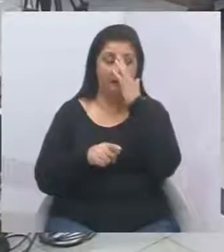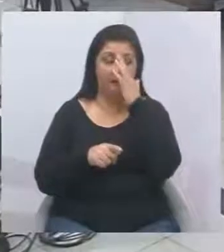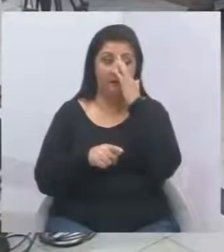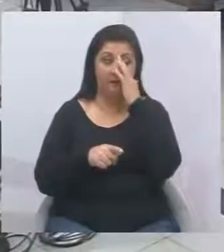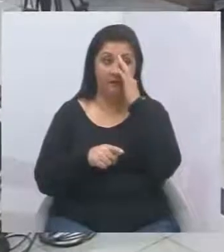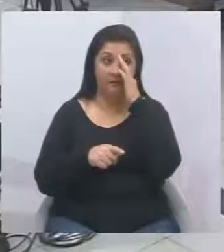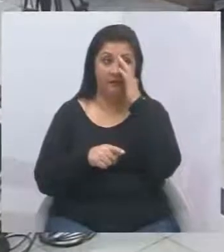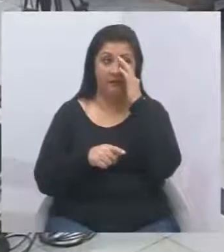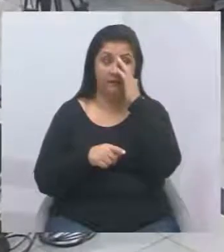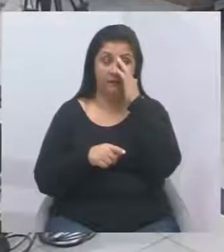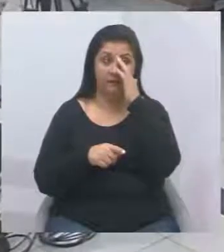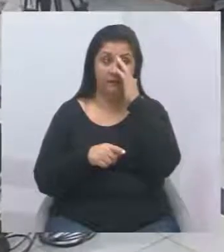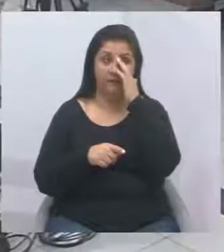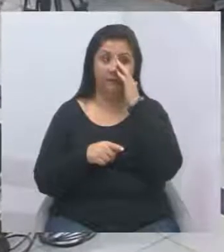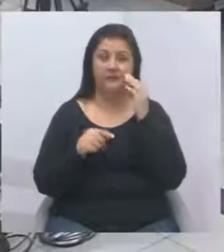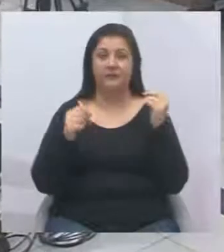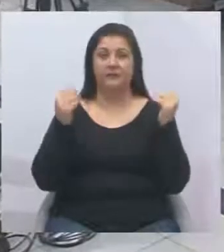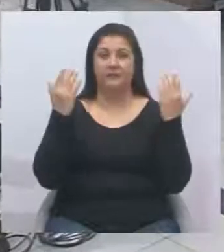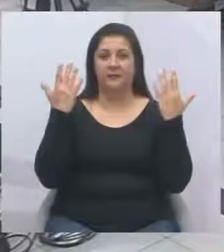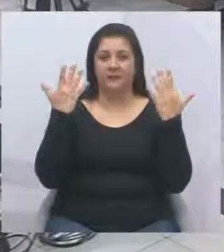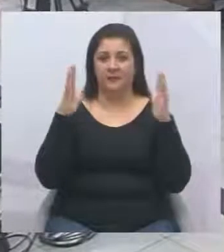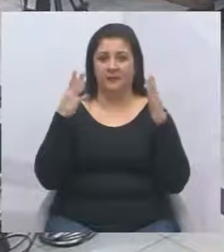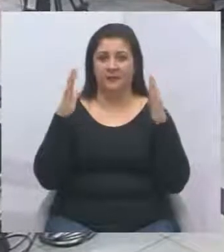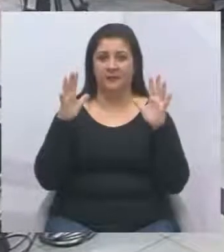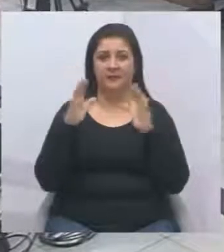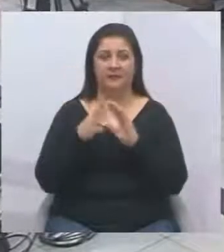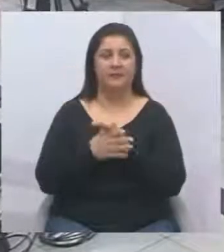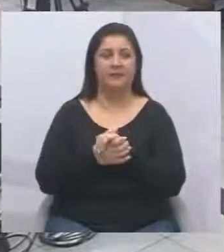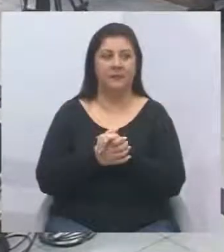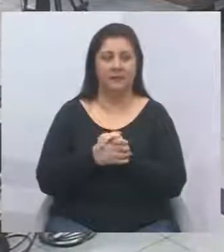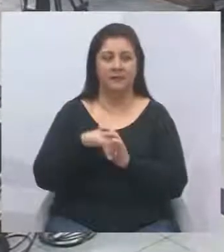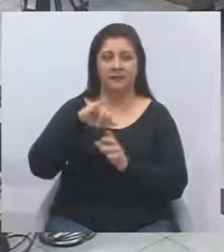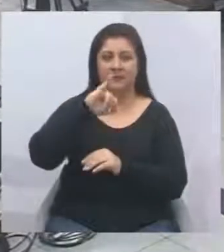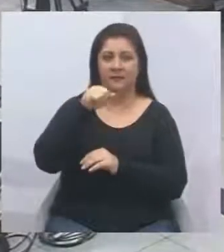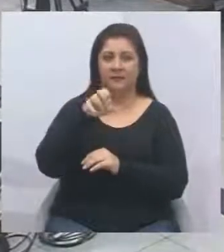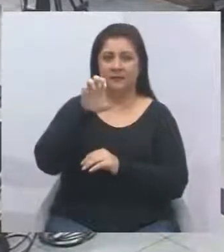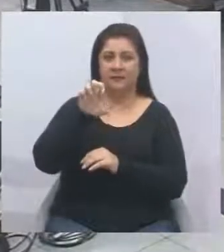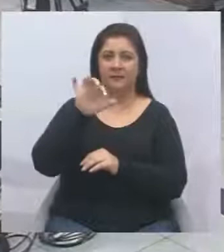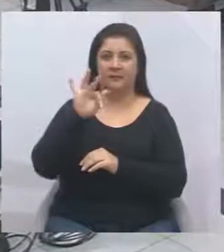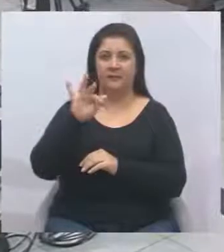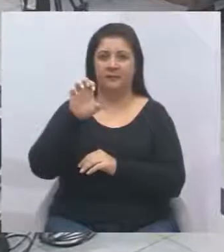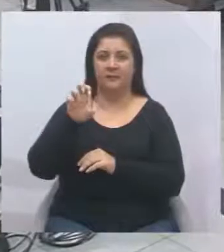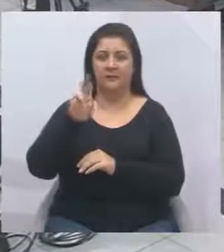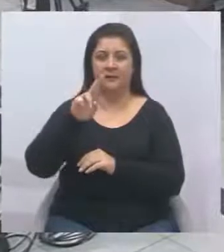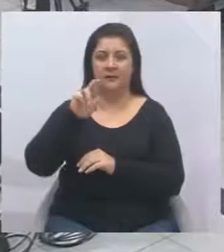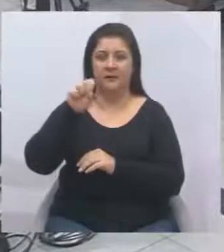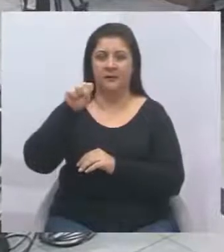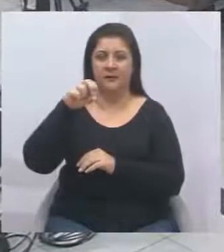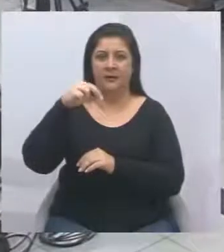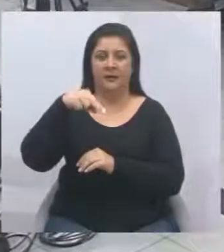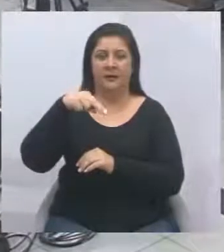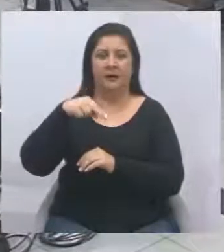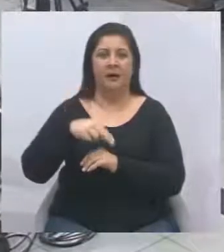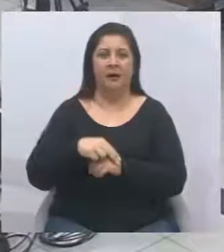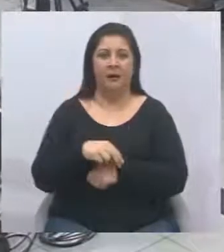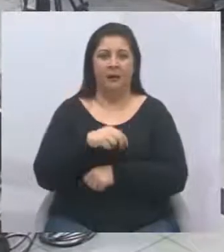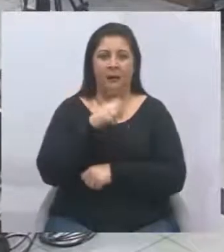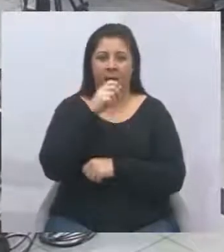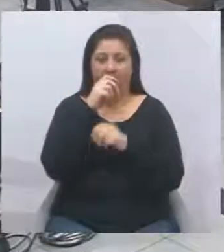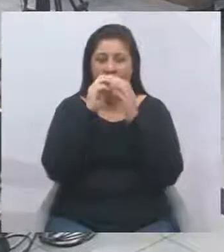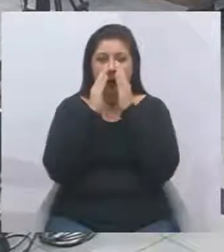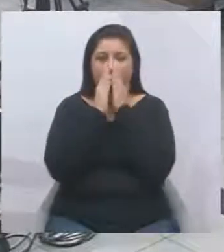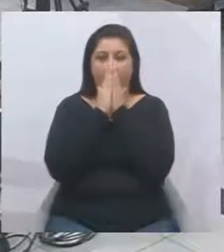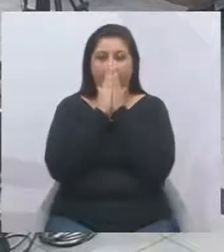já, a parabenizar o Jefferson, né? Junto aí com o Gilson Pitoresco, Jefferson, meu amigo, que faz ali